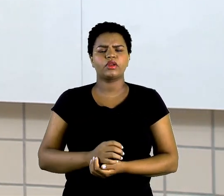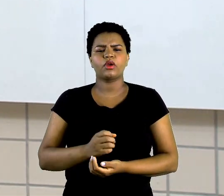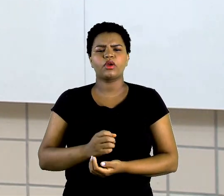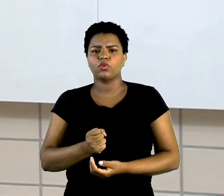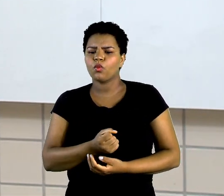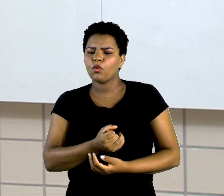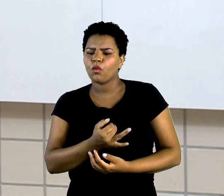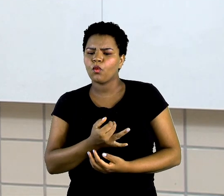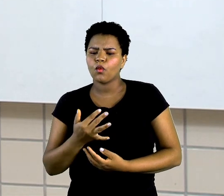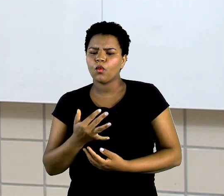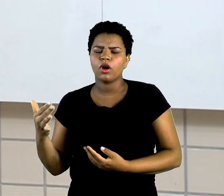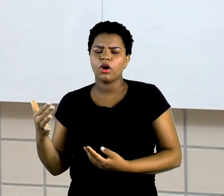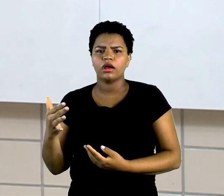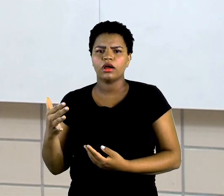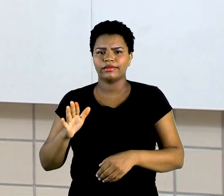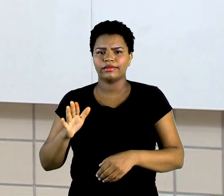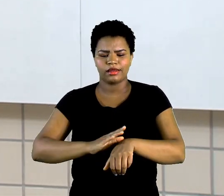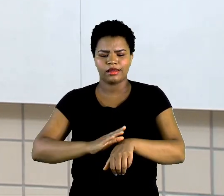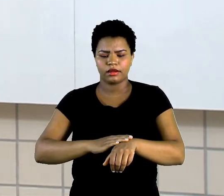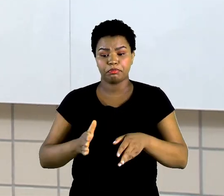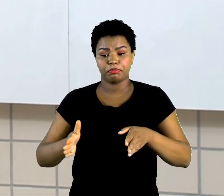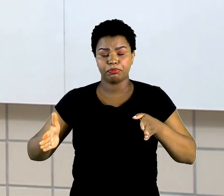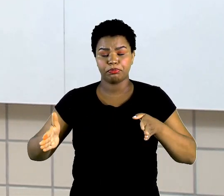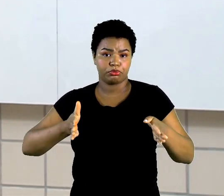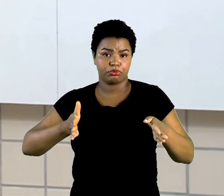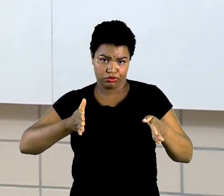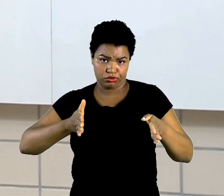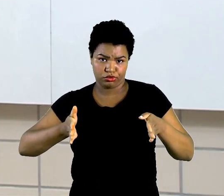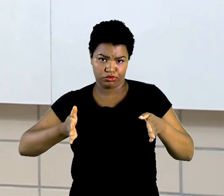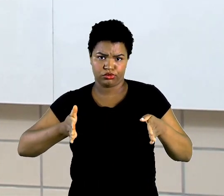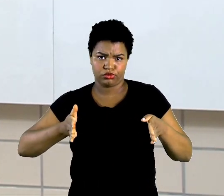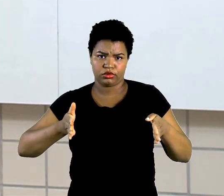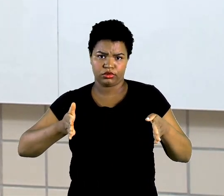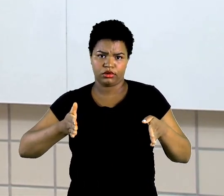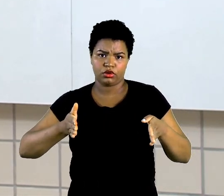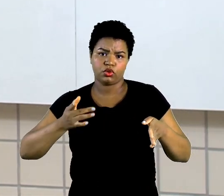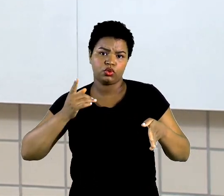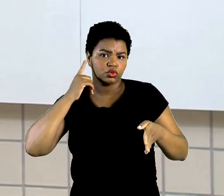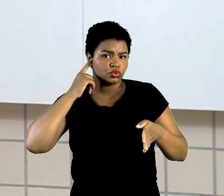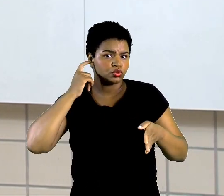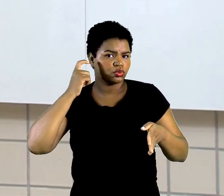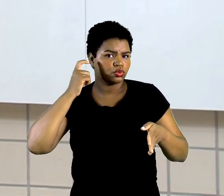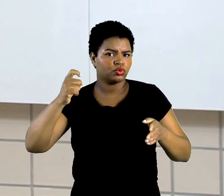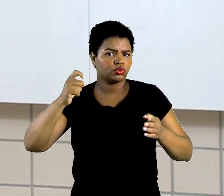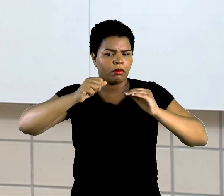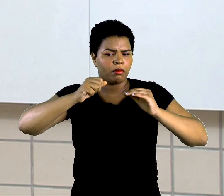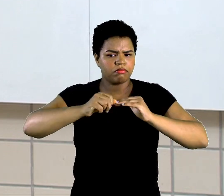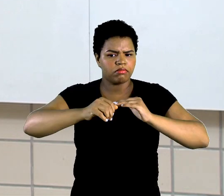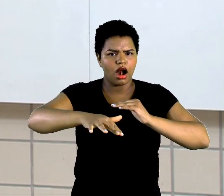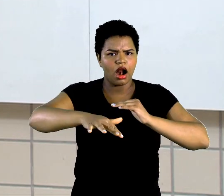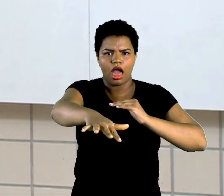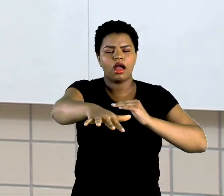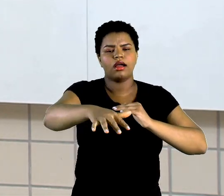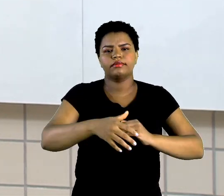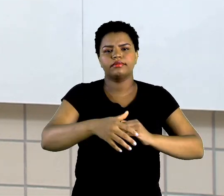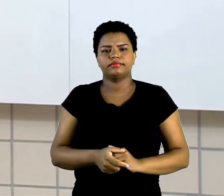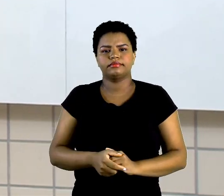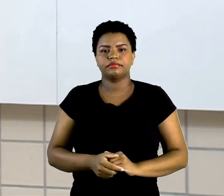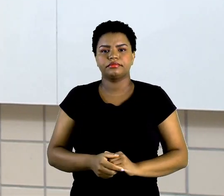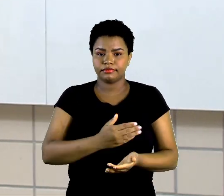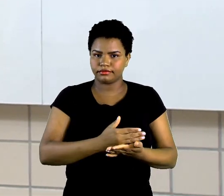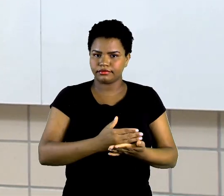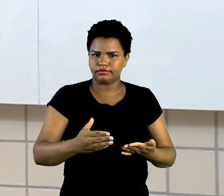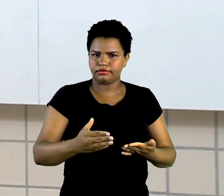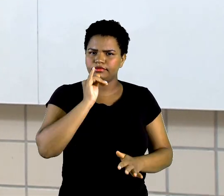duração diz respeito ao tempo quando o som é emitido. Ele começa,